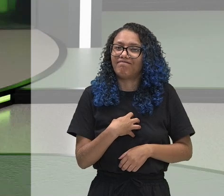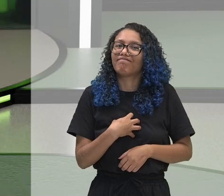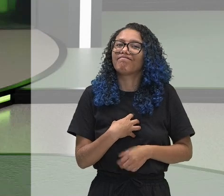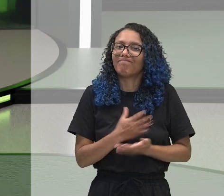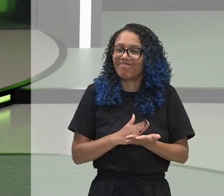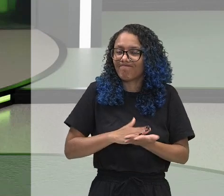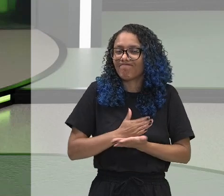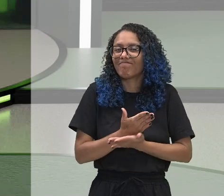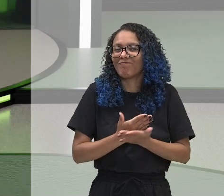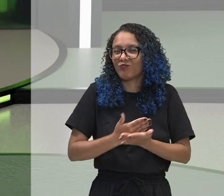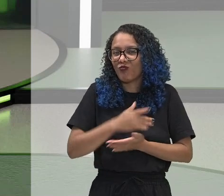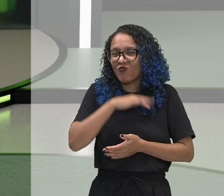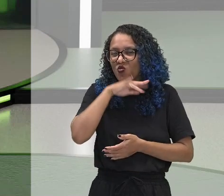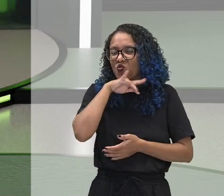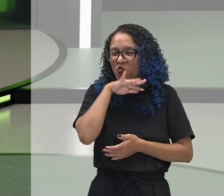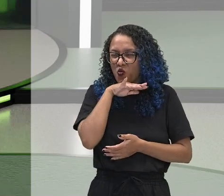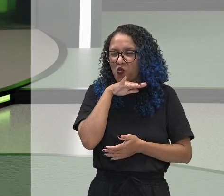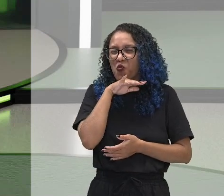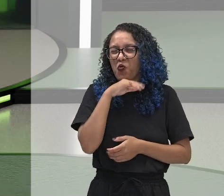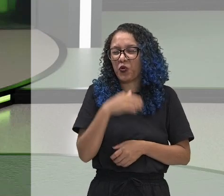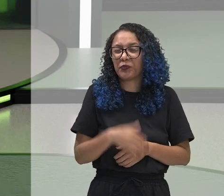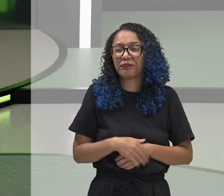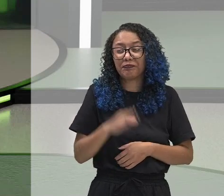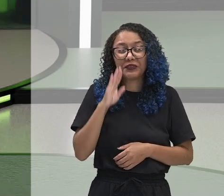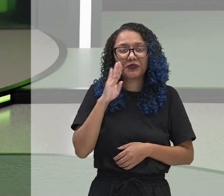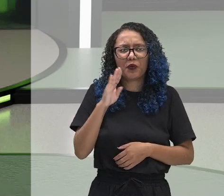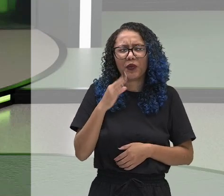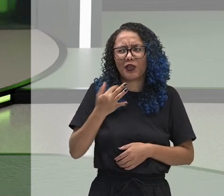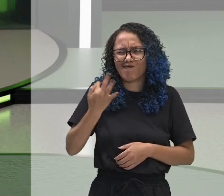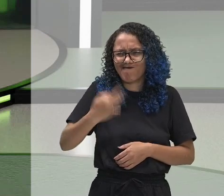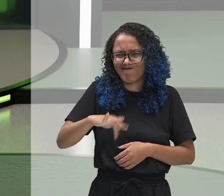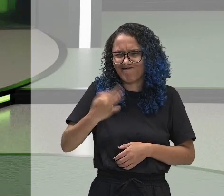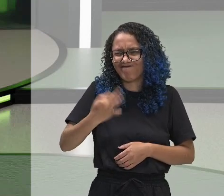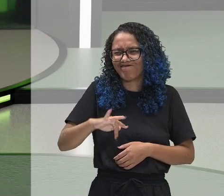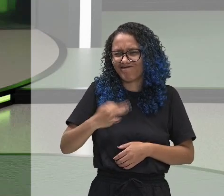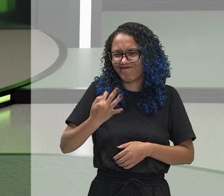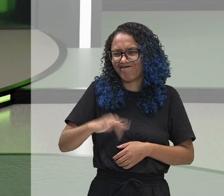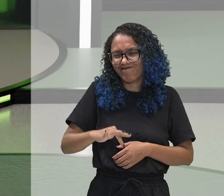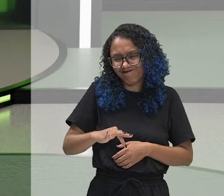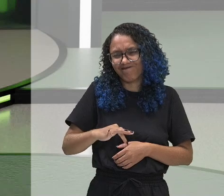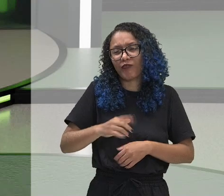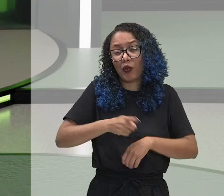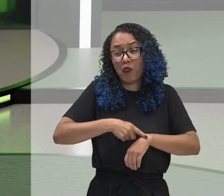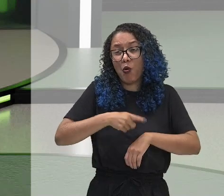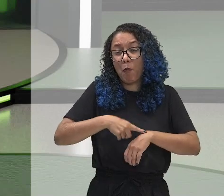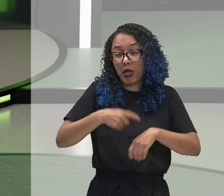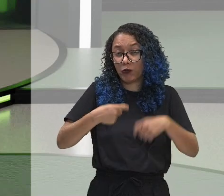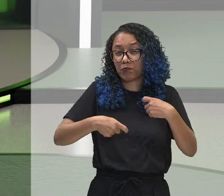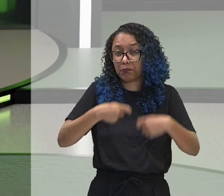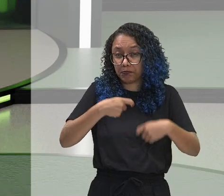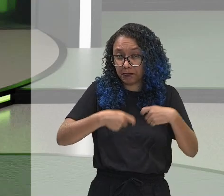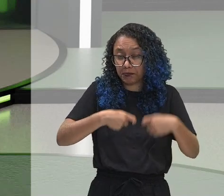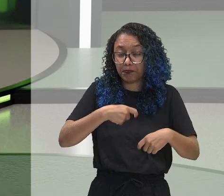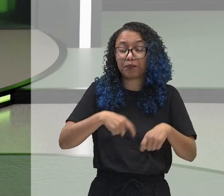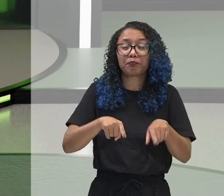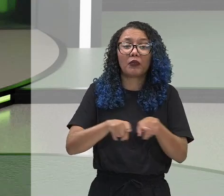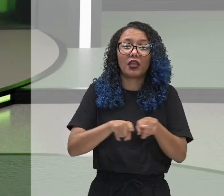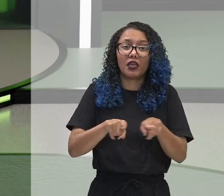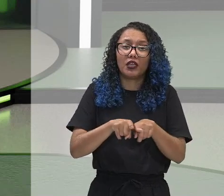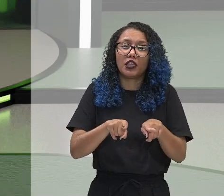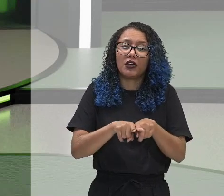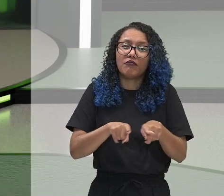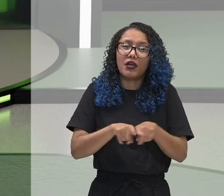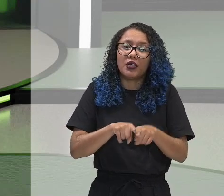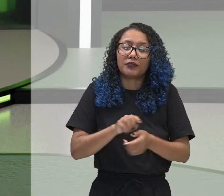incômodos, dentre eles muita dor no processo de relação sexual e também uma quantidade